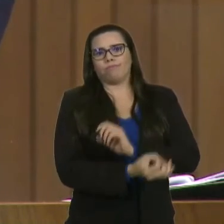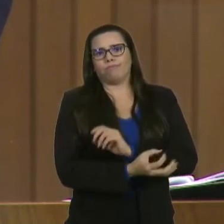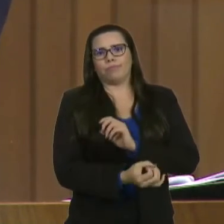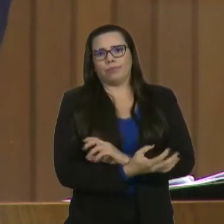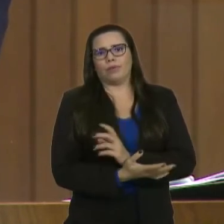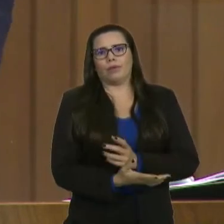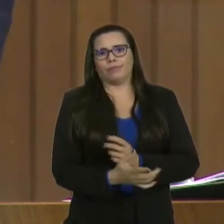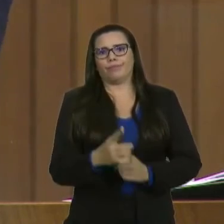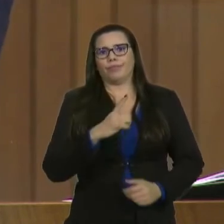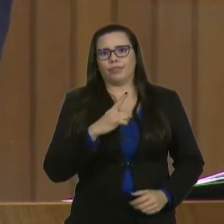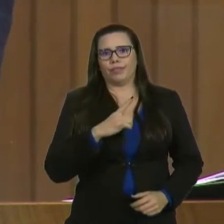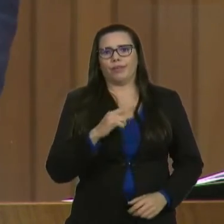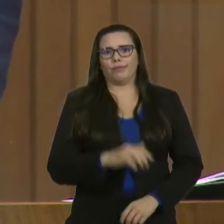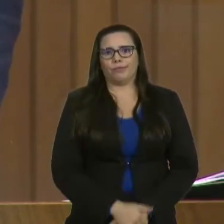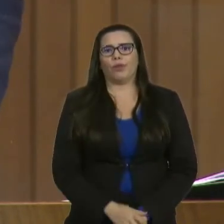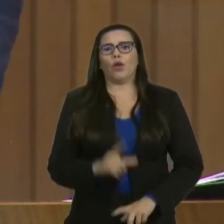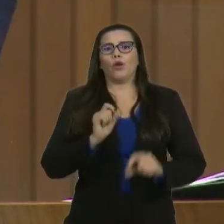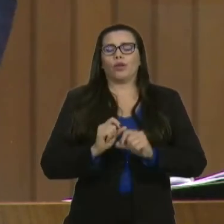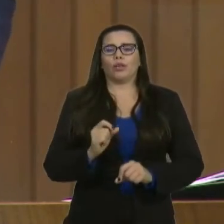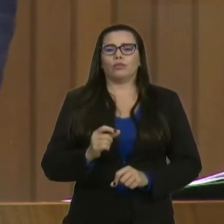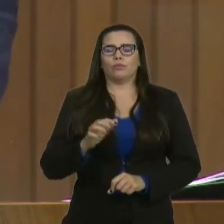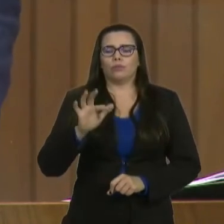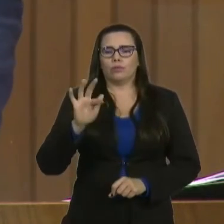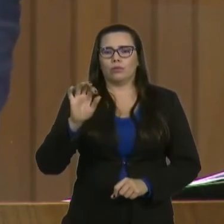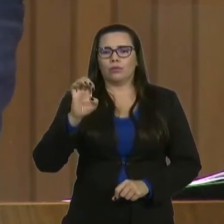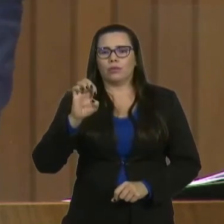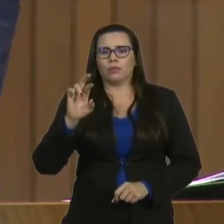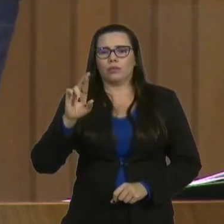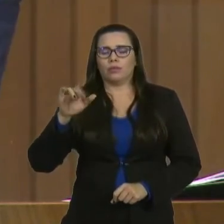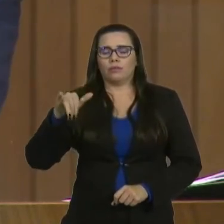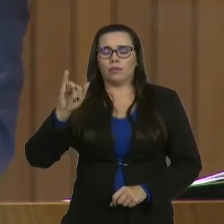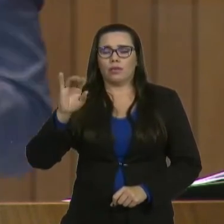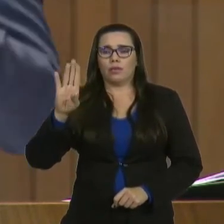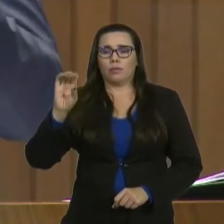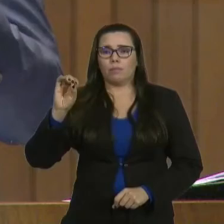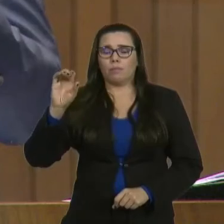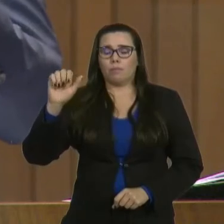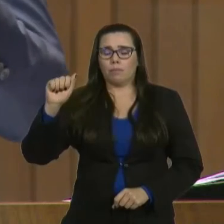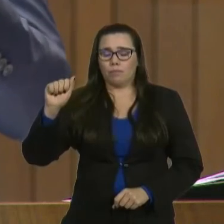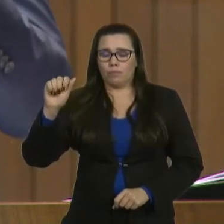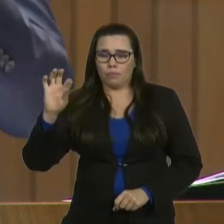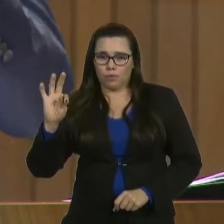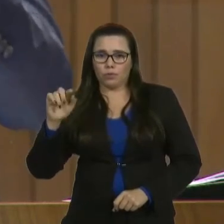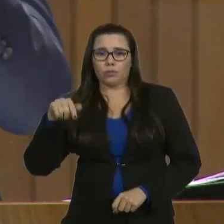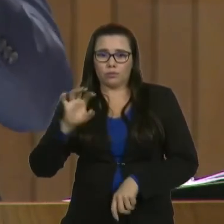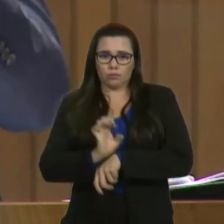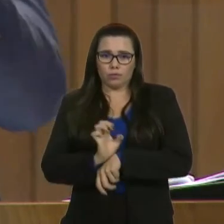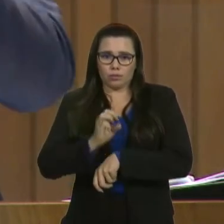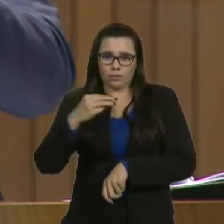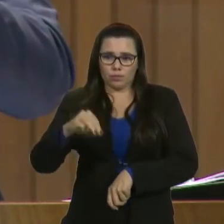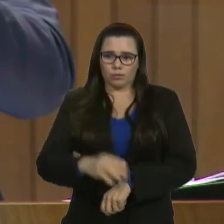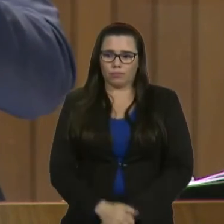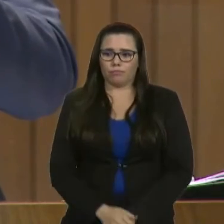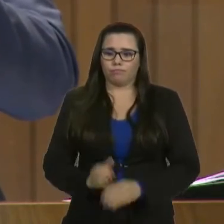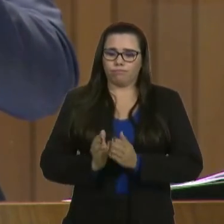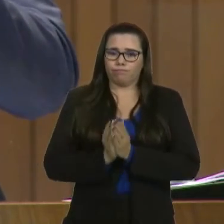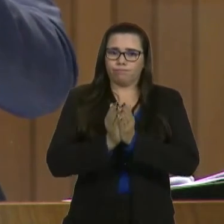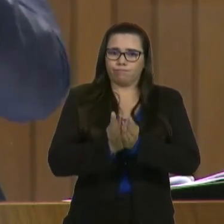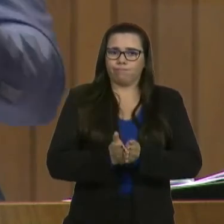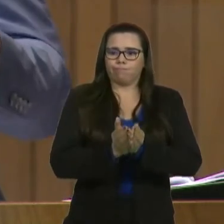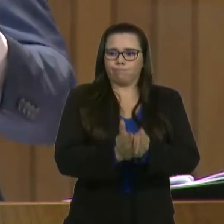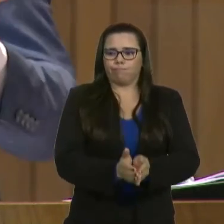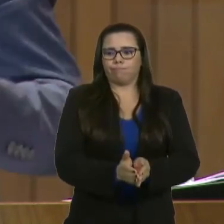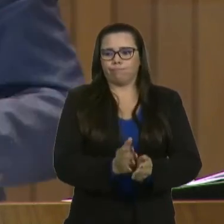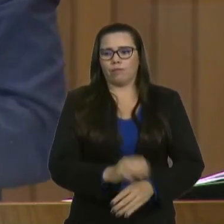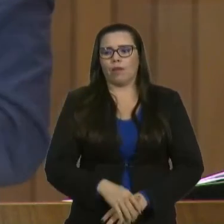documentação do Governo do Estado por meio da move Over the rap e que você está se tanto uma fiscalização da comissão de obras